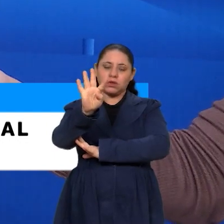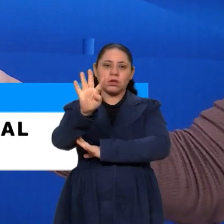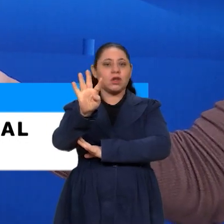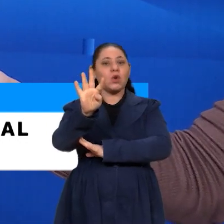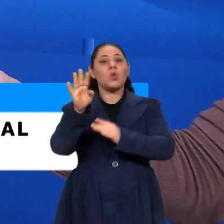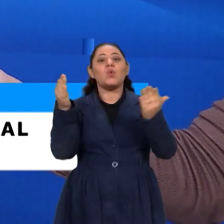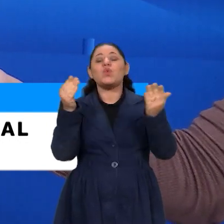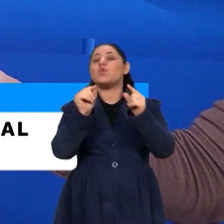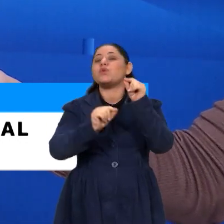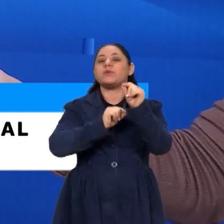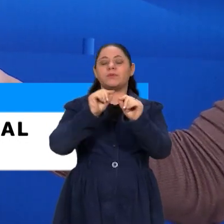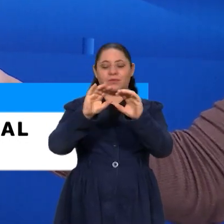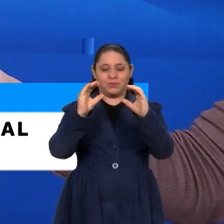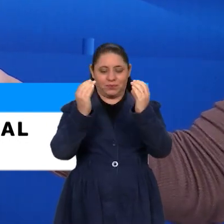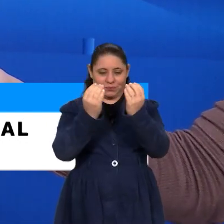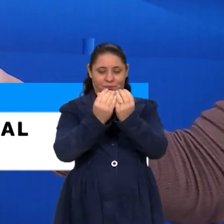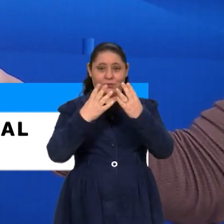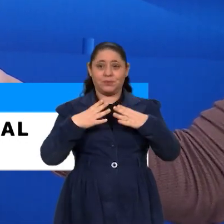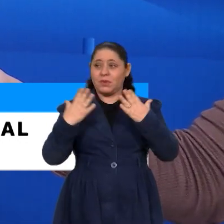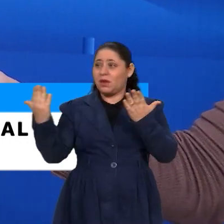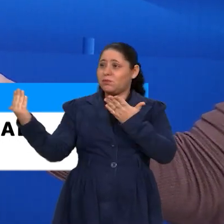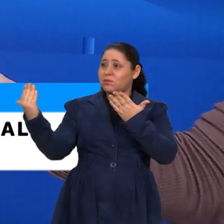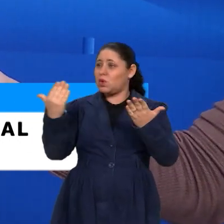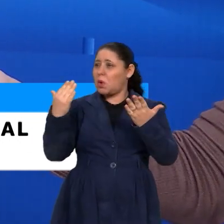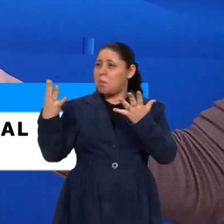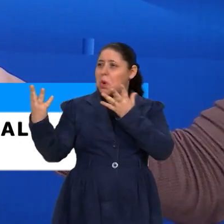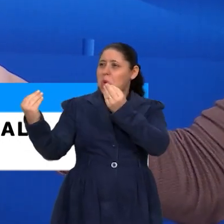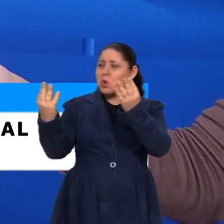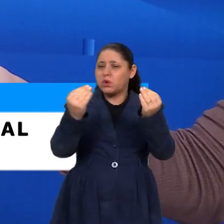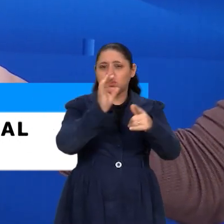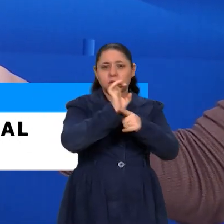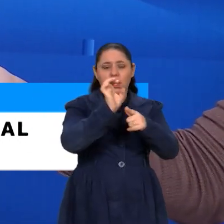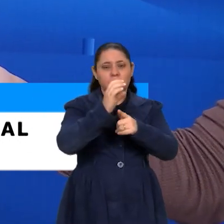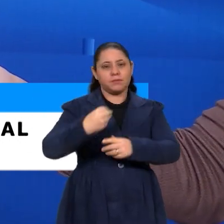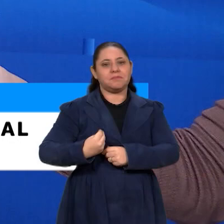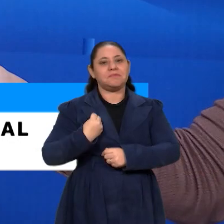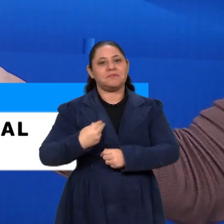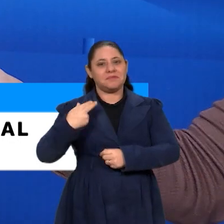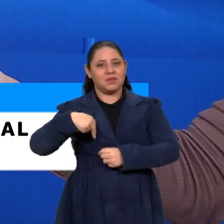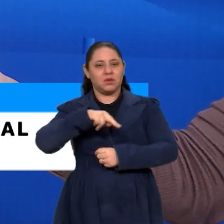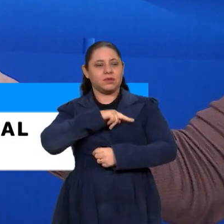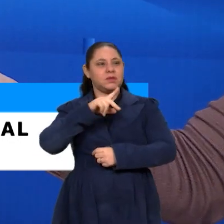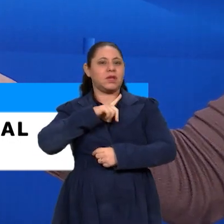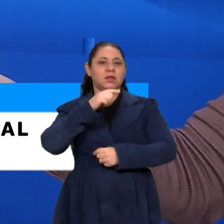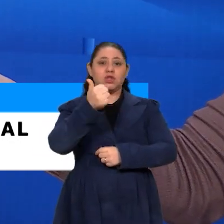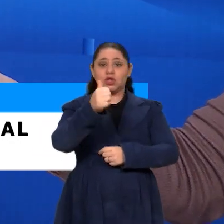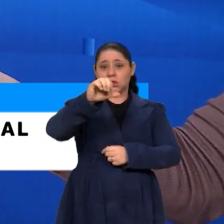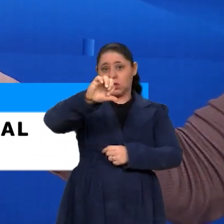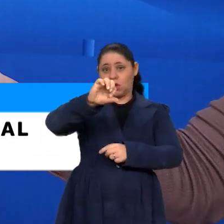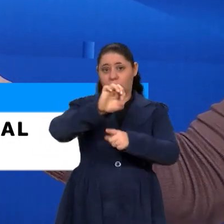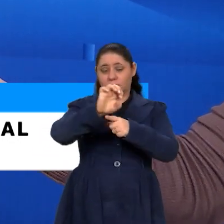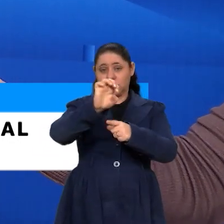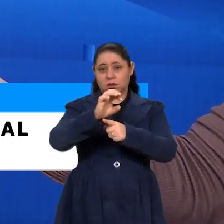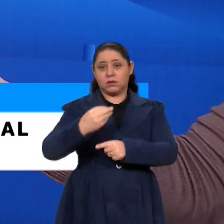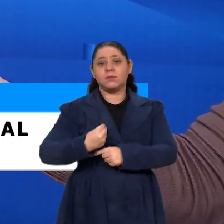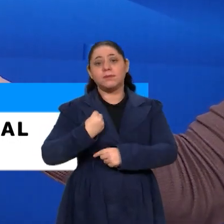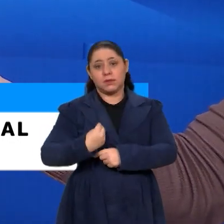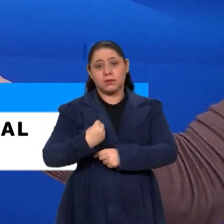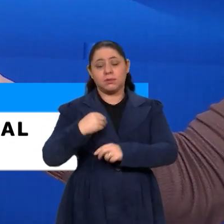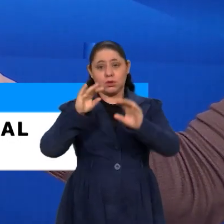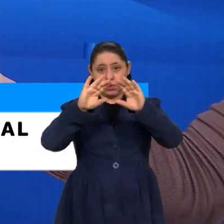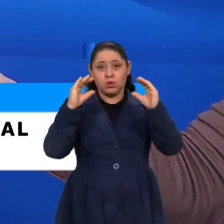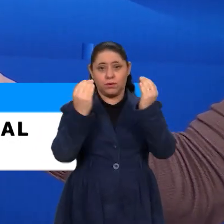esse encontro, né, com tantos estados participando. Nós estamos com 19